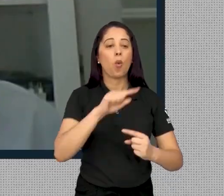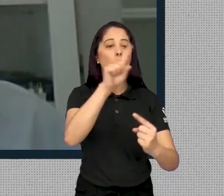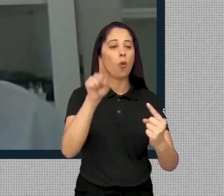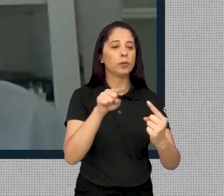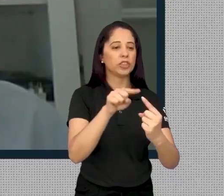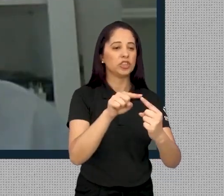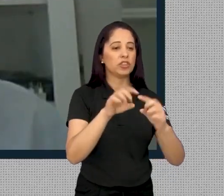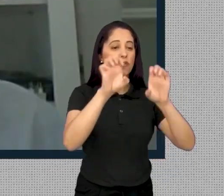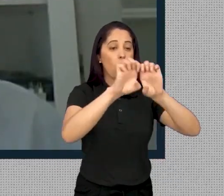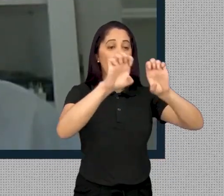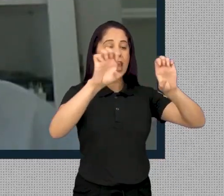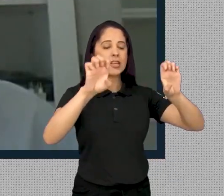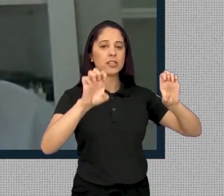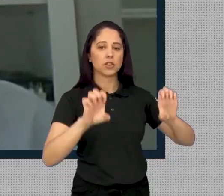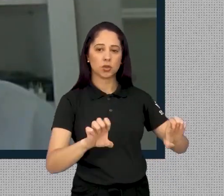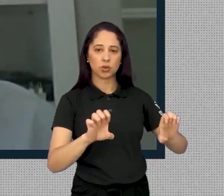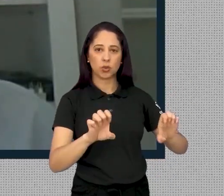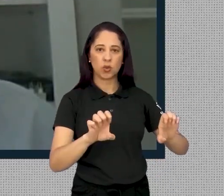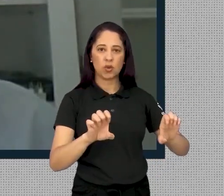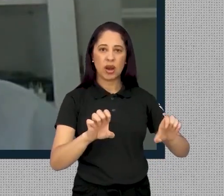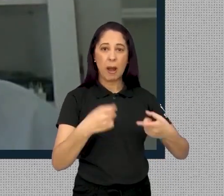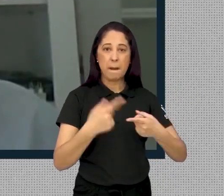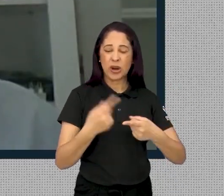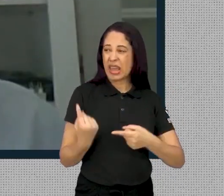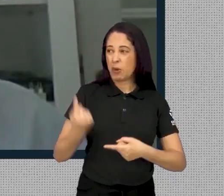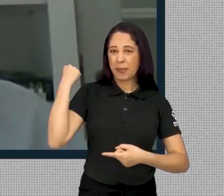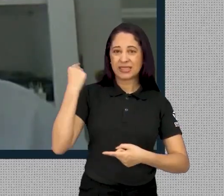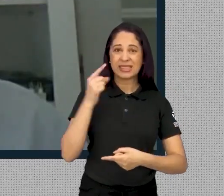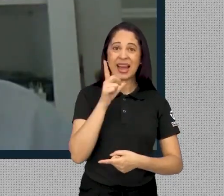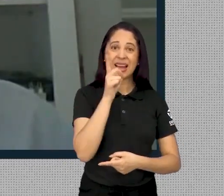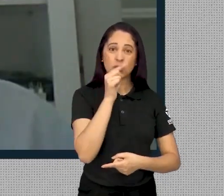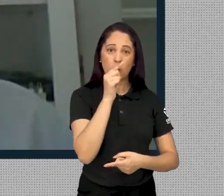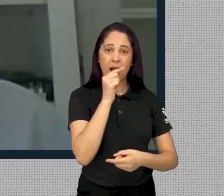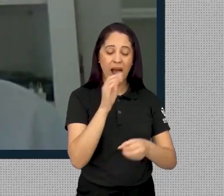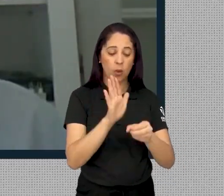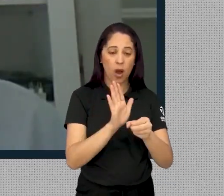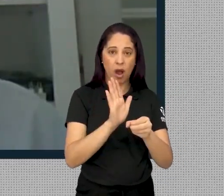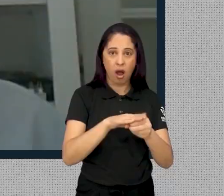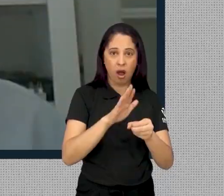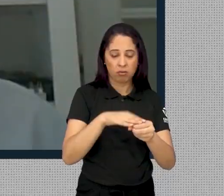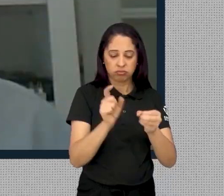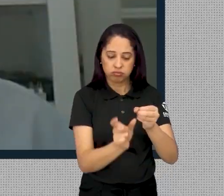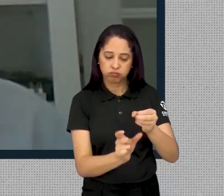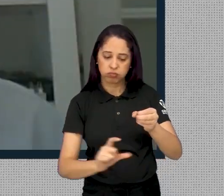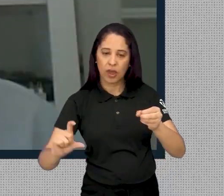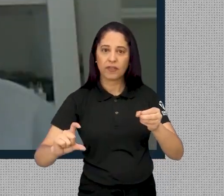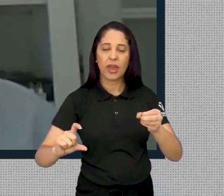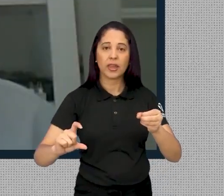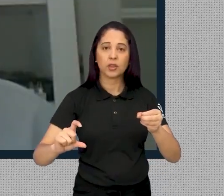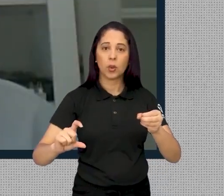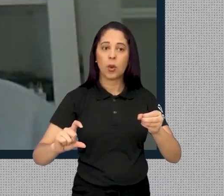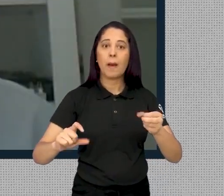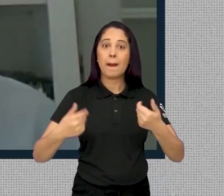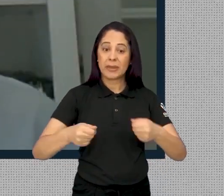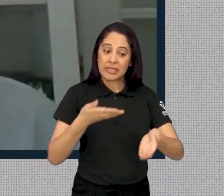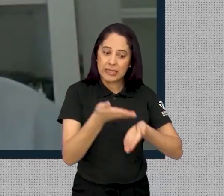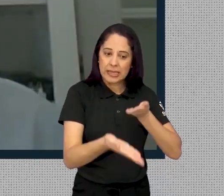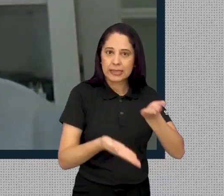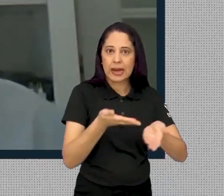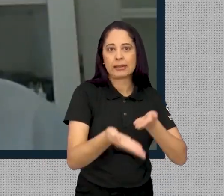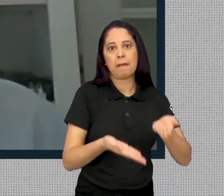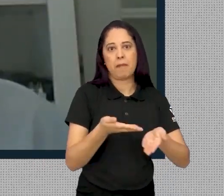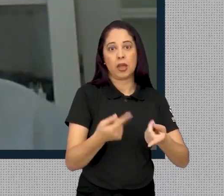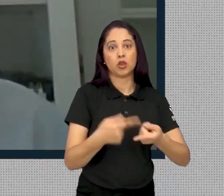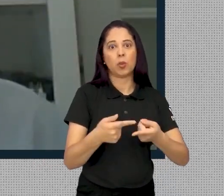grande da questão da infraestrutura, né? Porque a água e o esgoto é muito ligado à questão sanitária, né? À questão